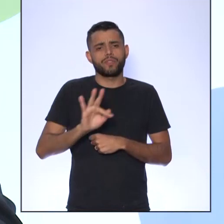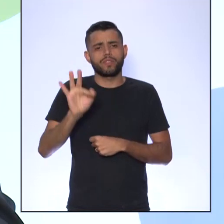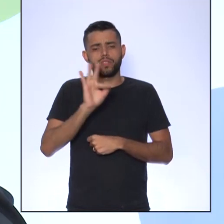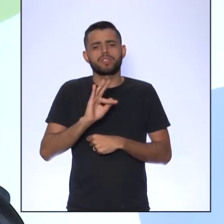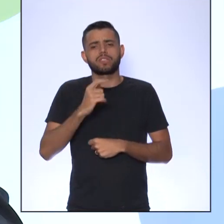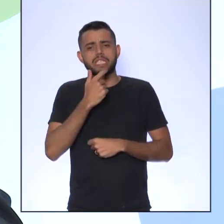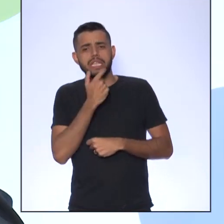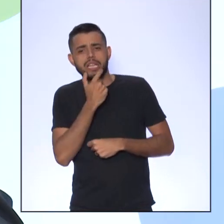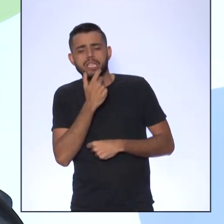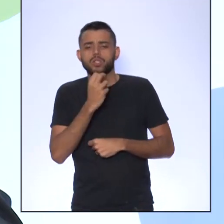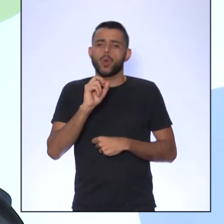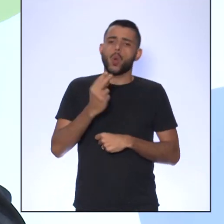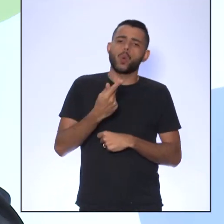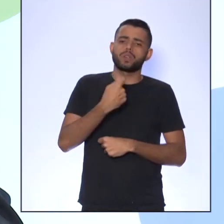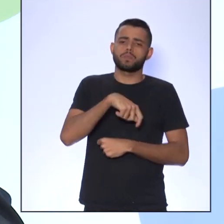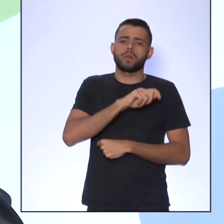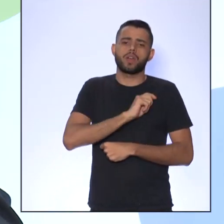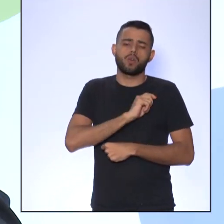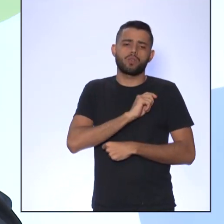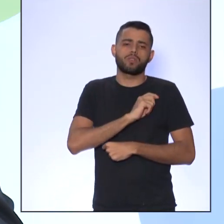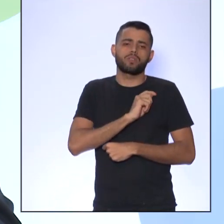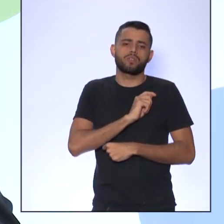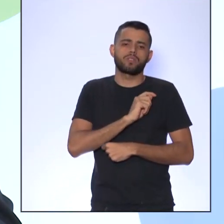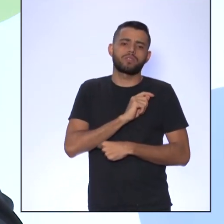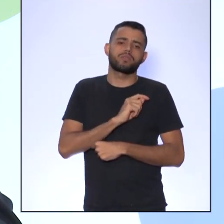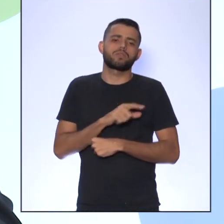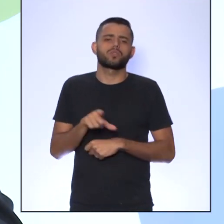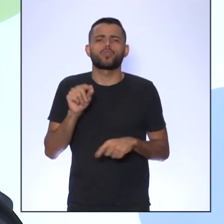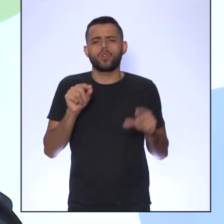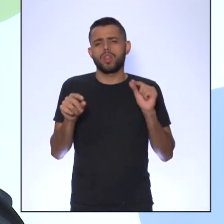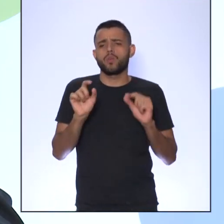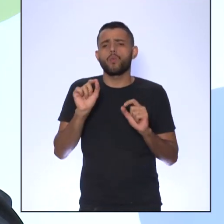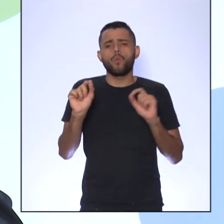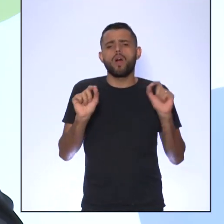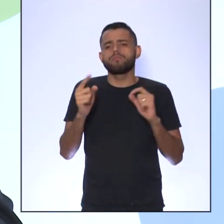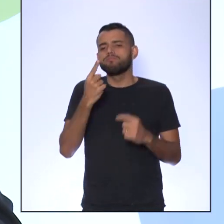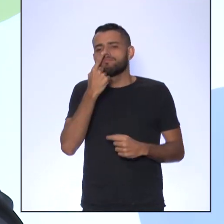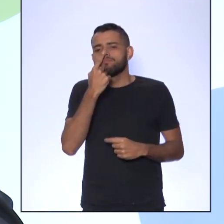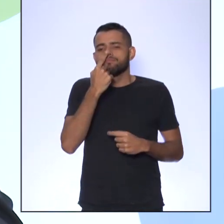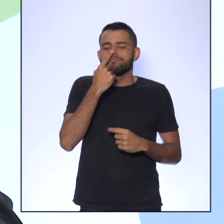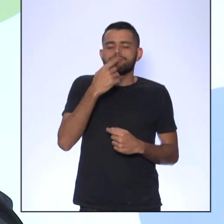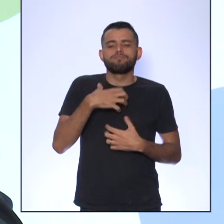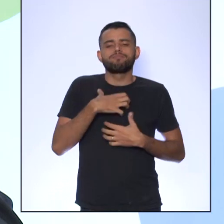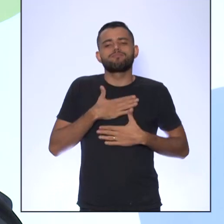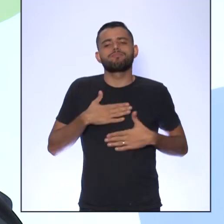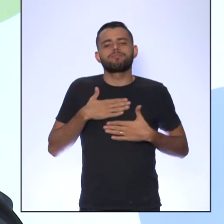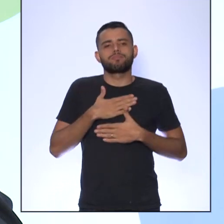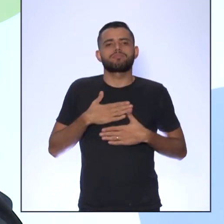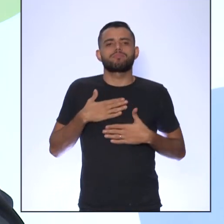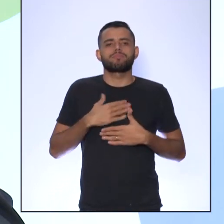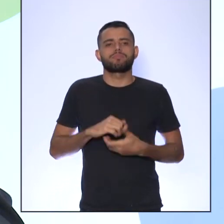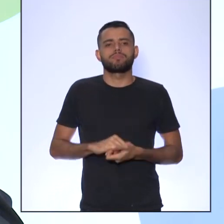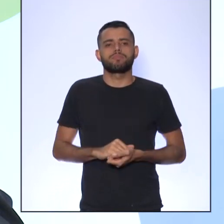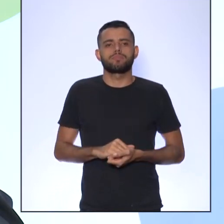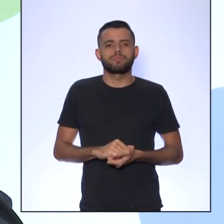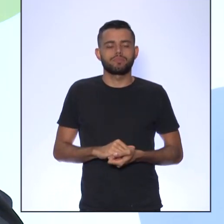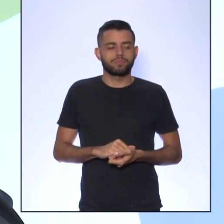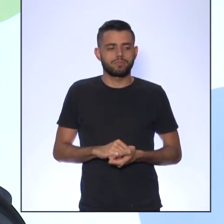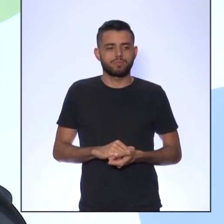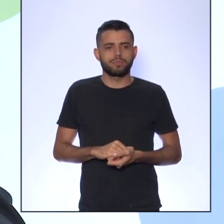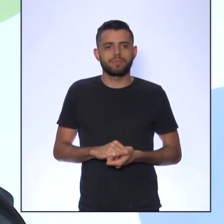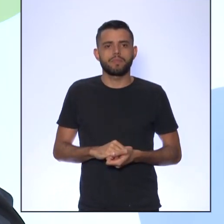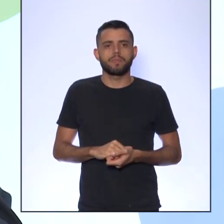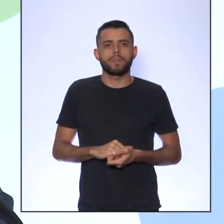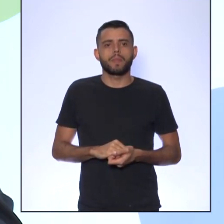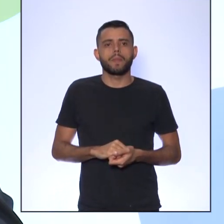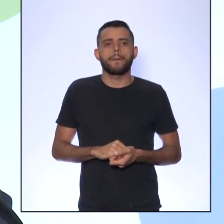o inglês ou o espanhol. Tem que escolher aquela que você está mais confortável, logicamente, né? E